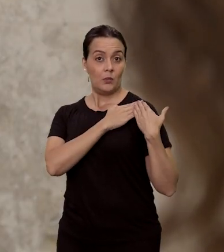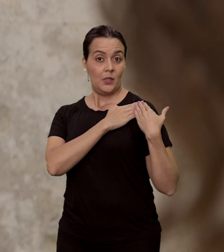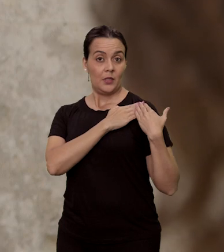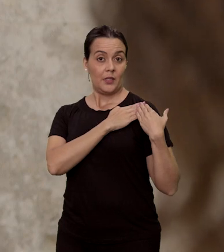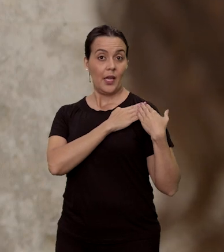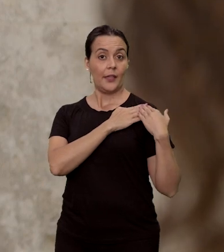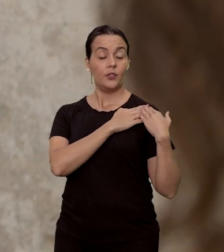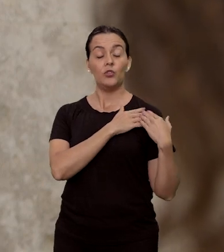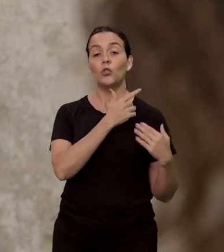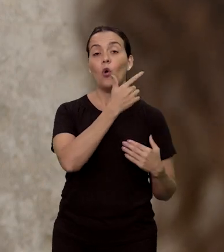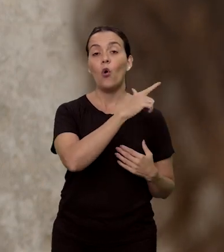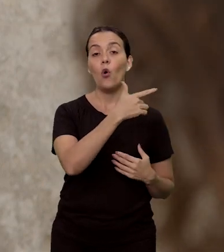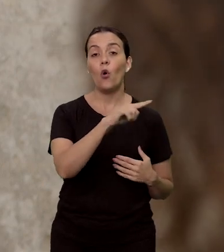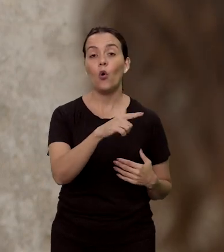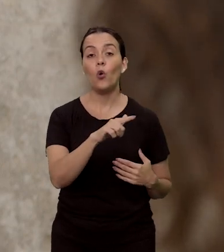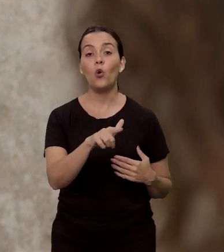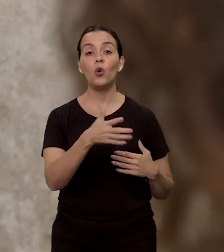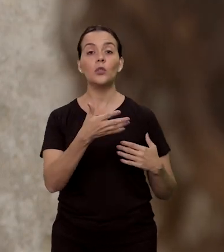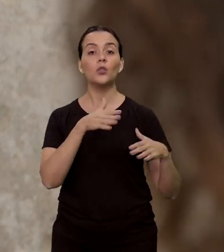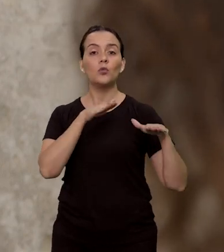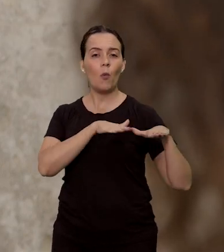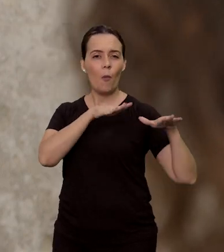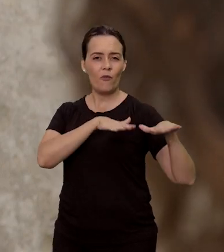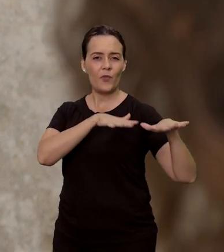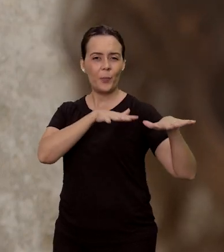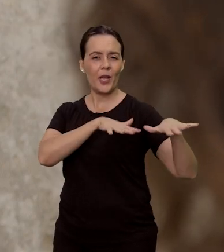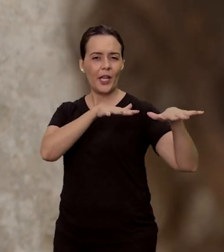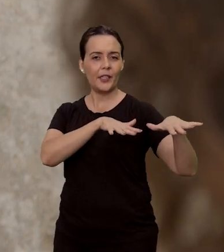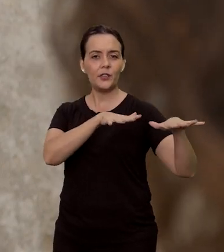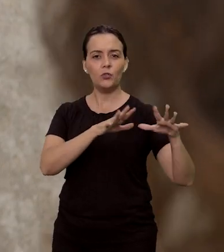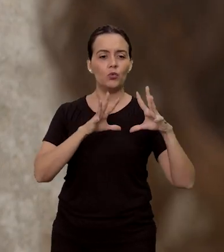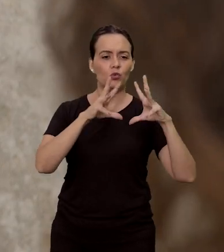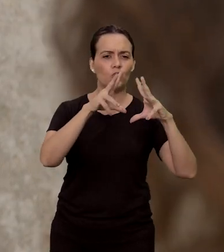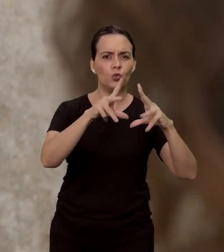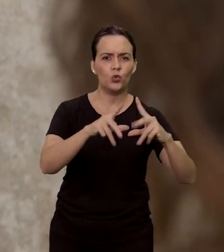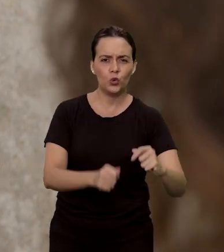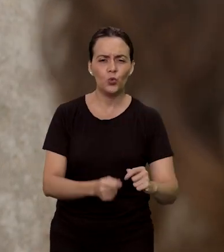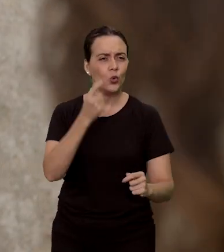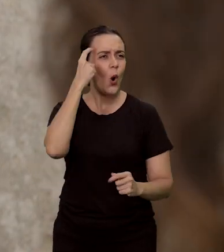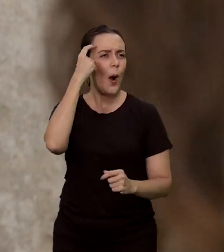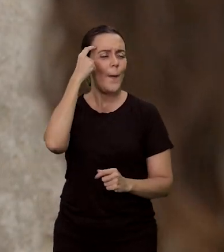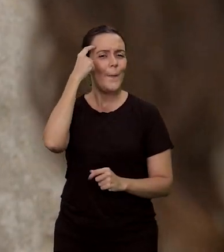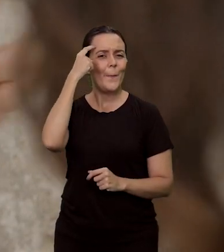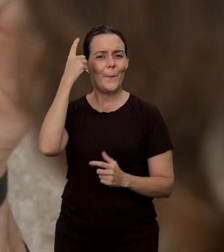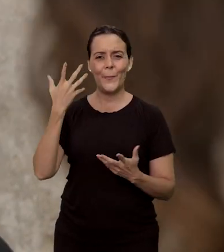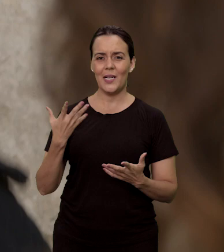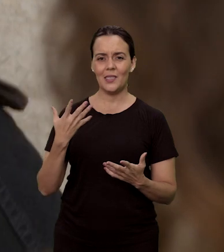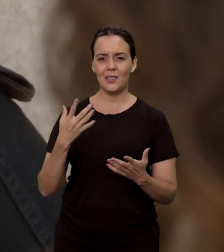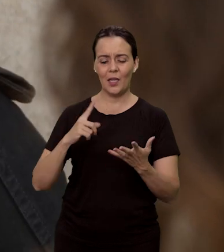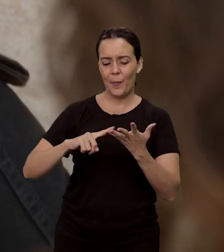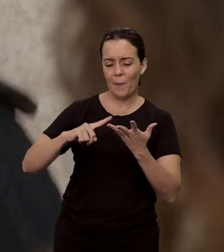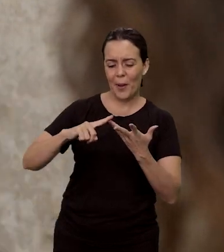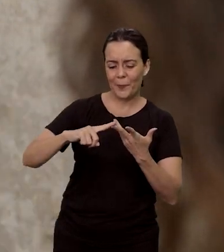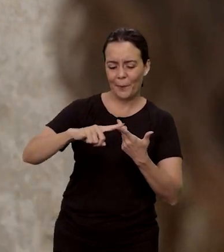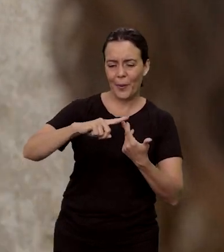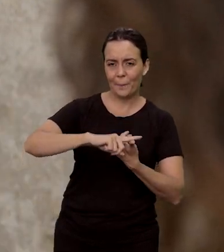movimentos, On Impact em Londres, Imperative 21, são movimentos